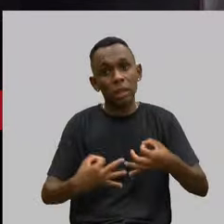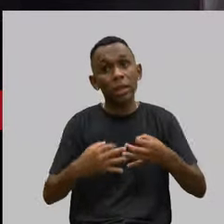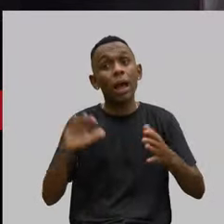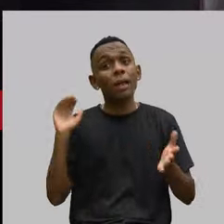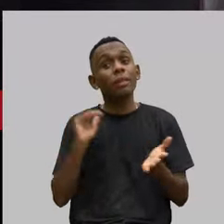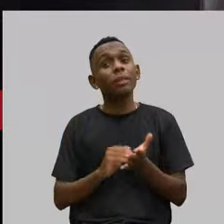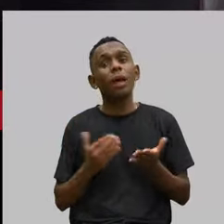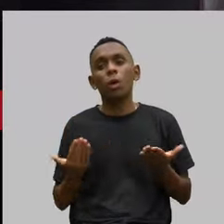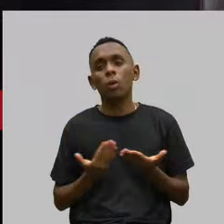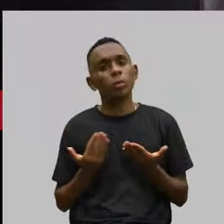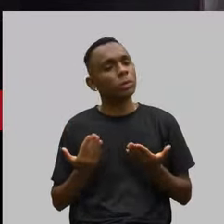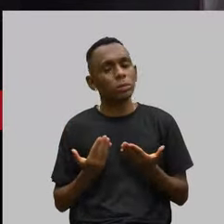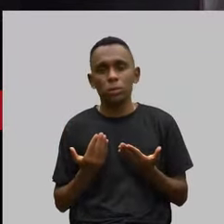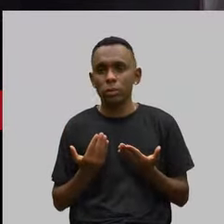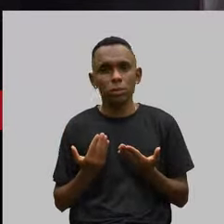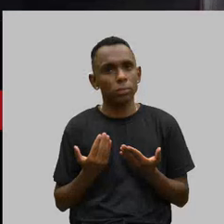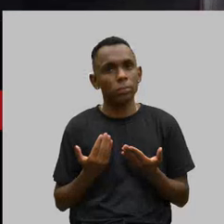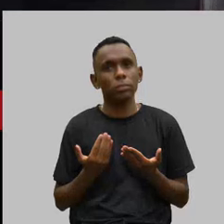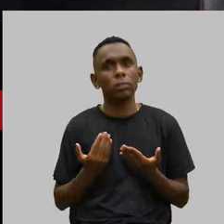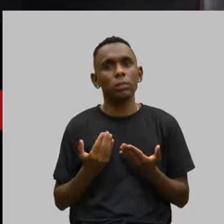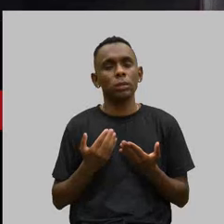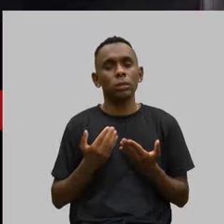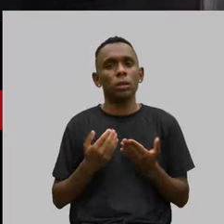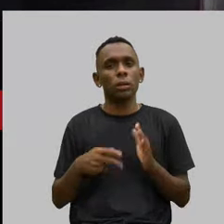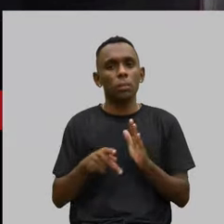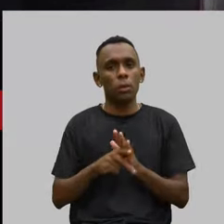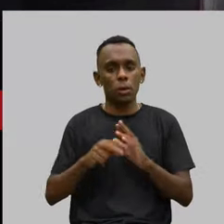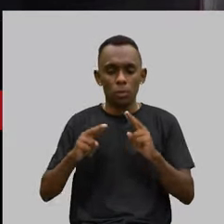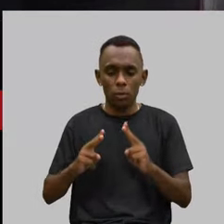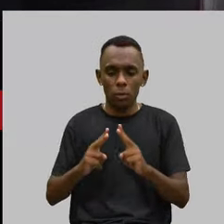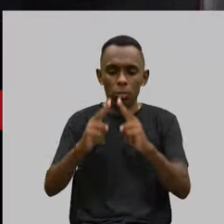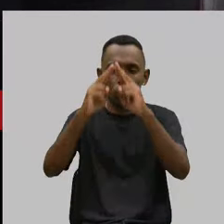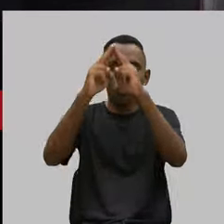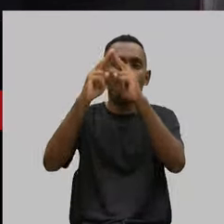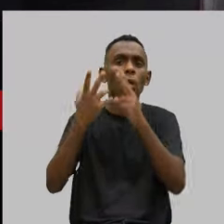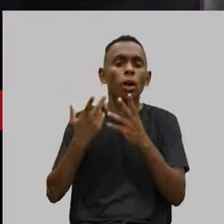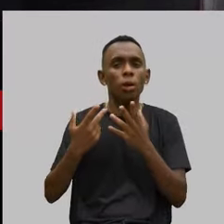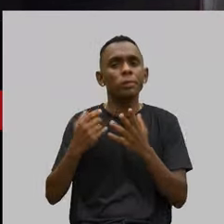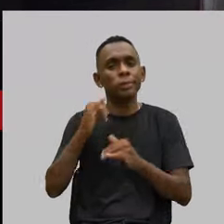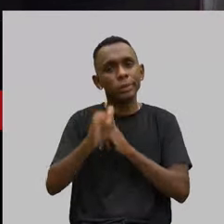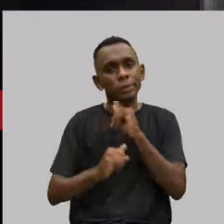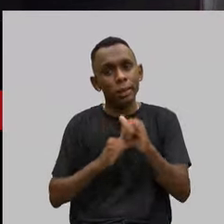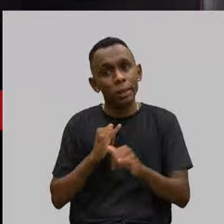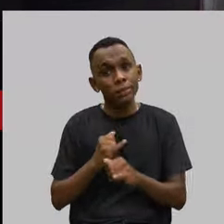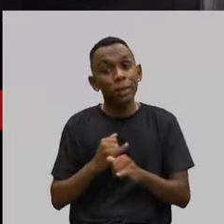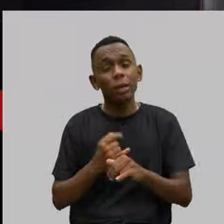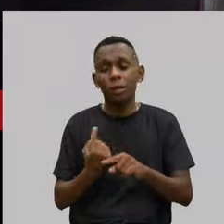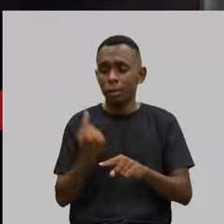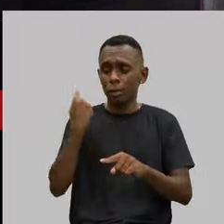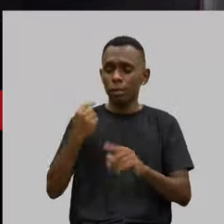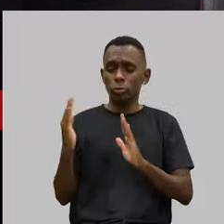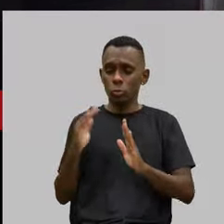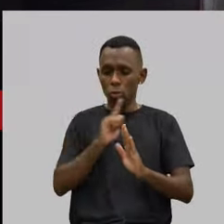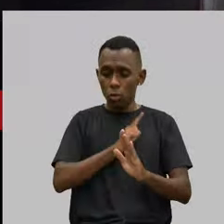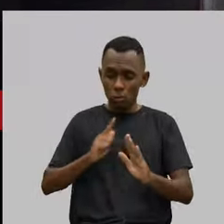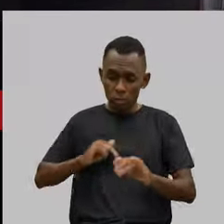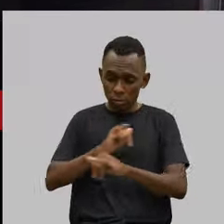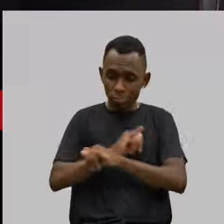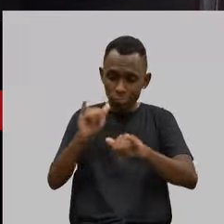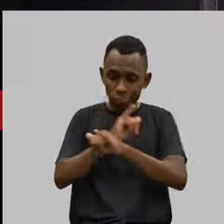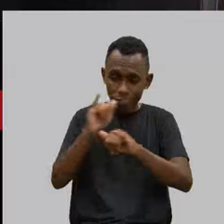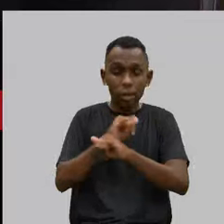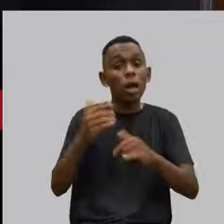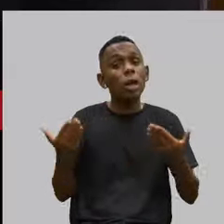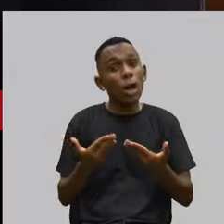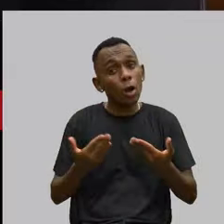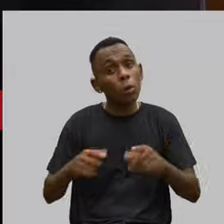hoje não chegou as Tais Torres que for tão anunciadas em outros governos e agora também